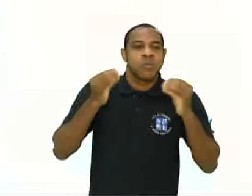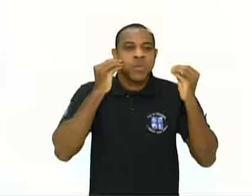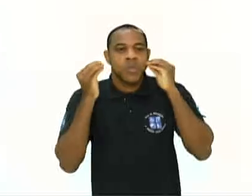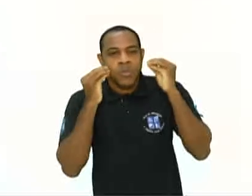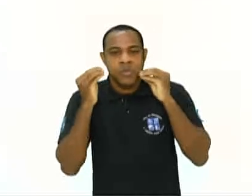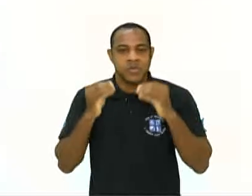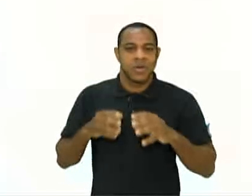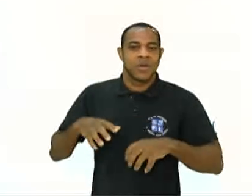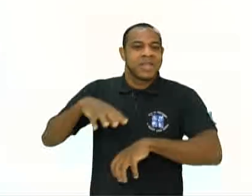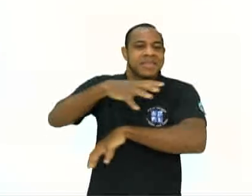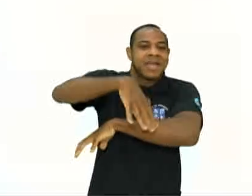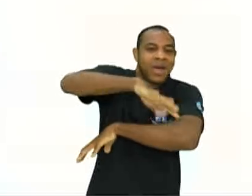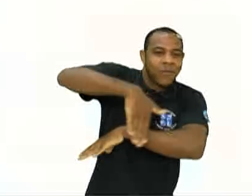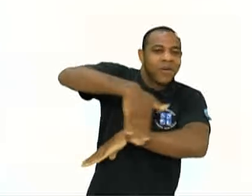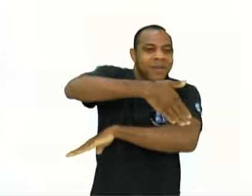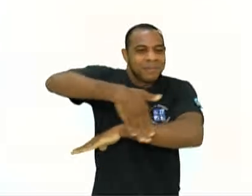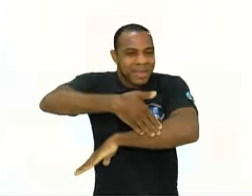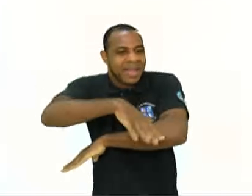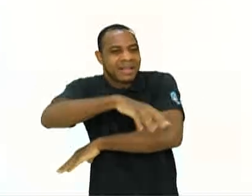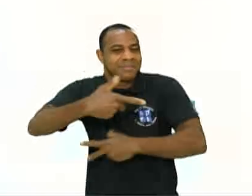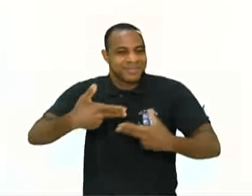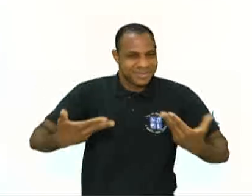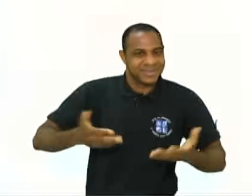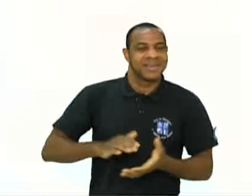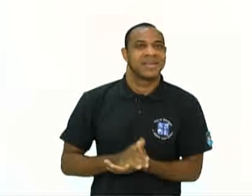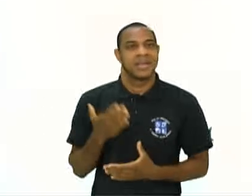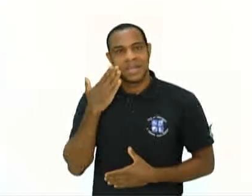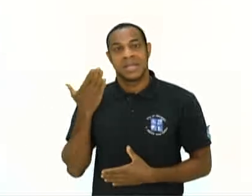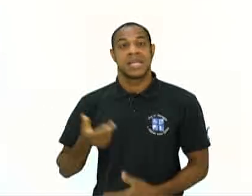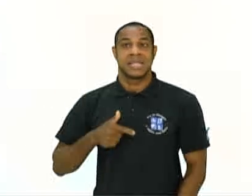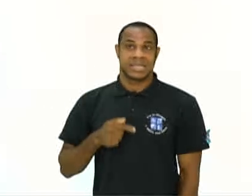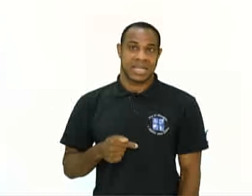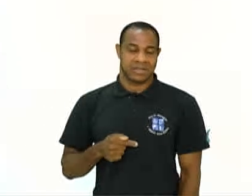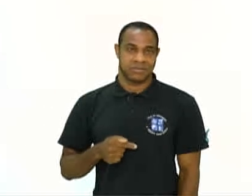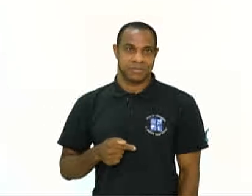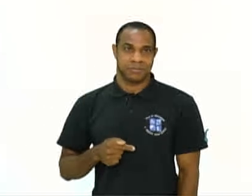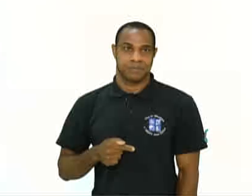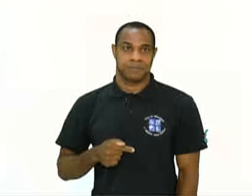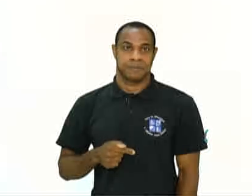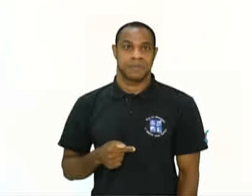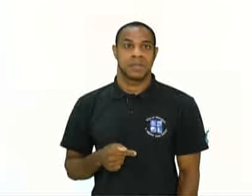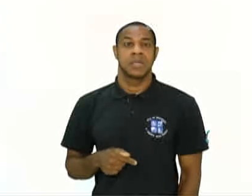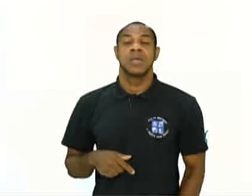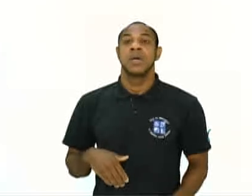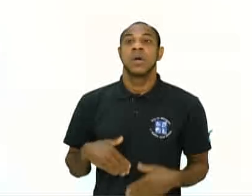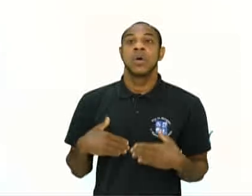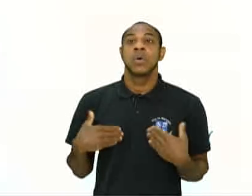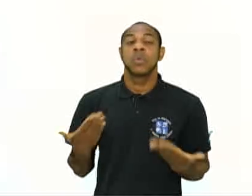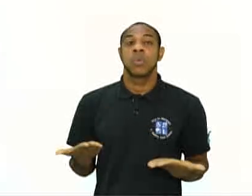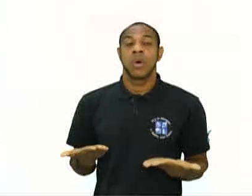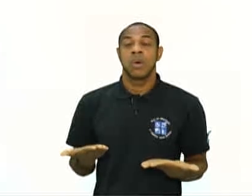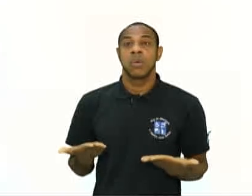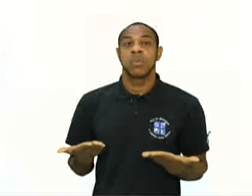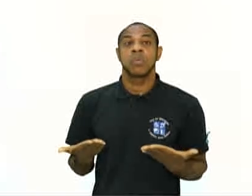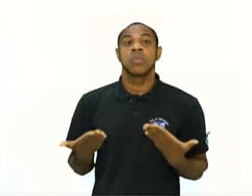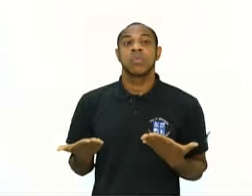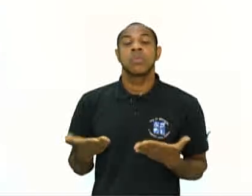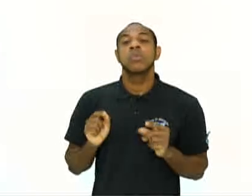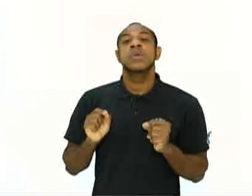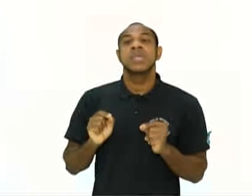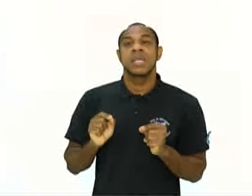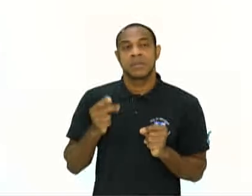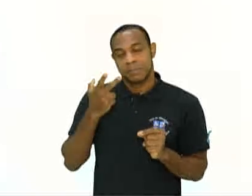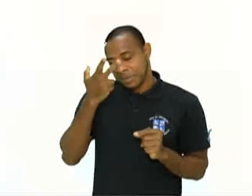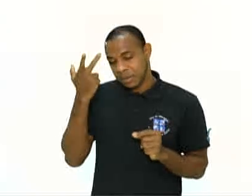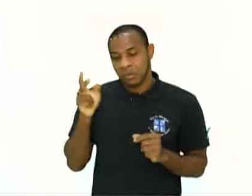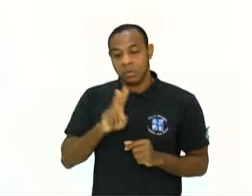público. E na número 7, que parte do corpo as pessoas em alguns países usam para apontar alguma coisa. Nós no Brasil